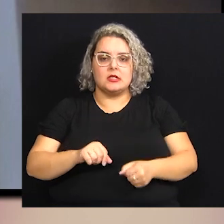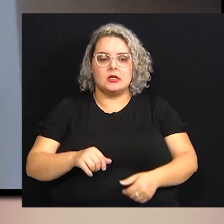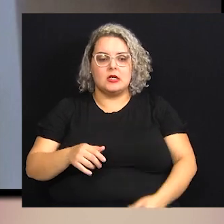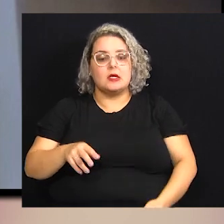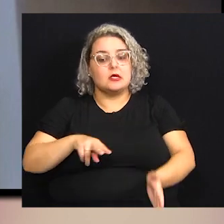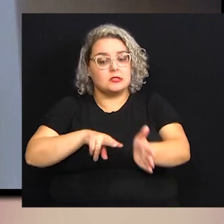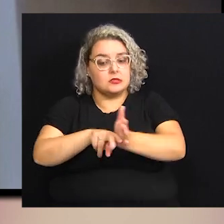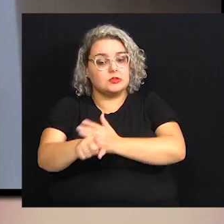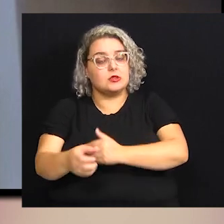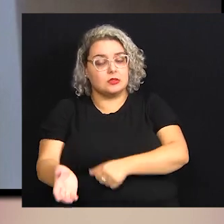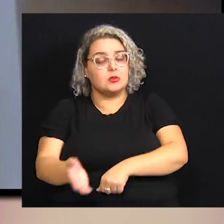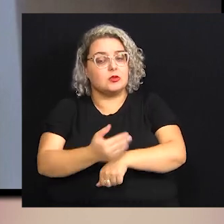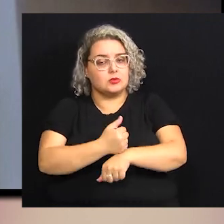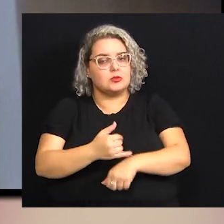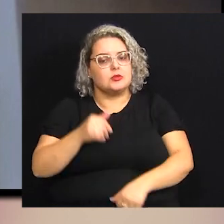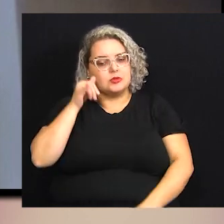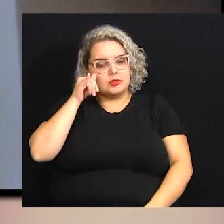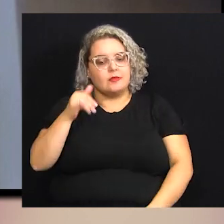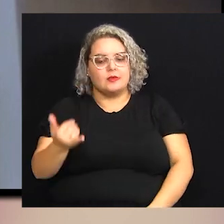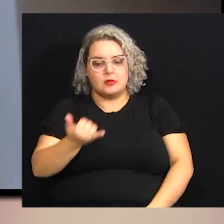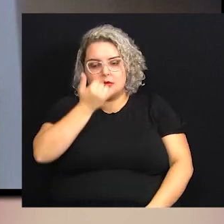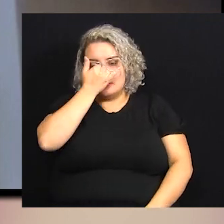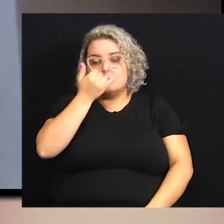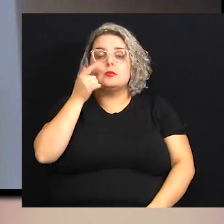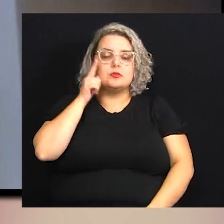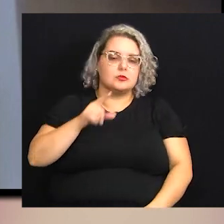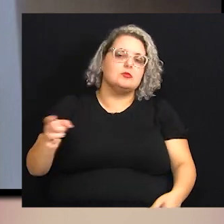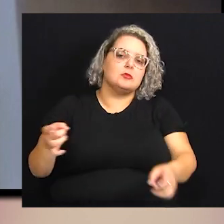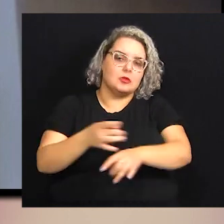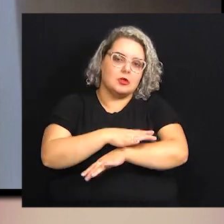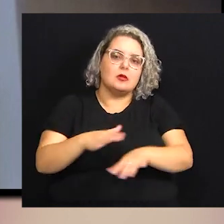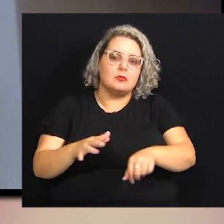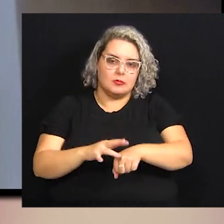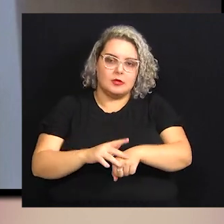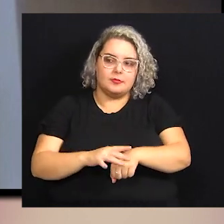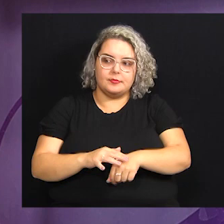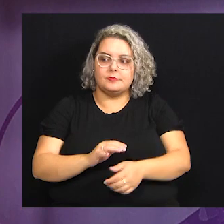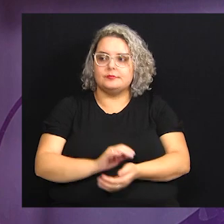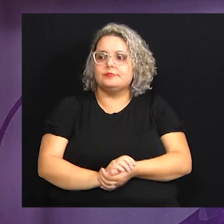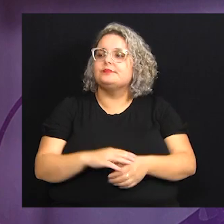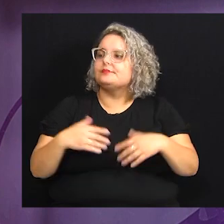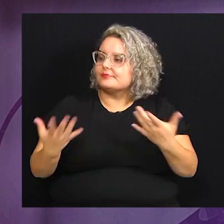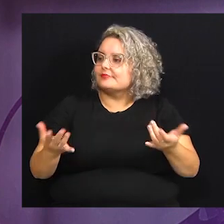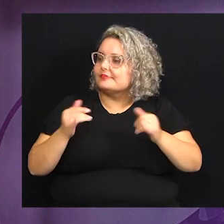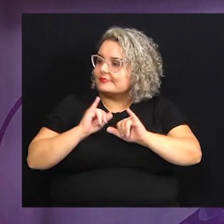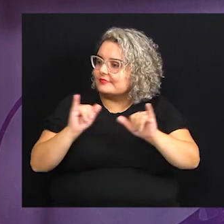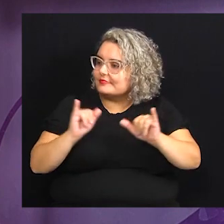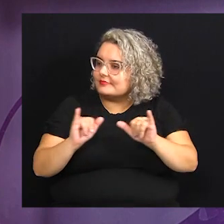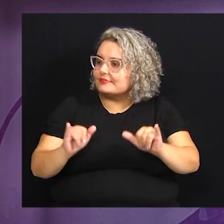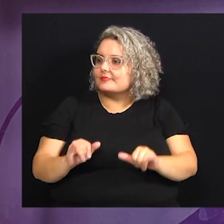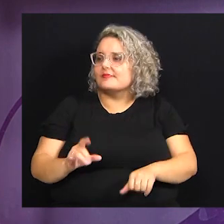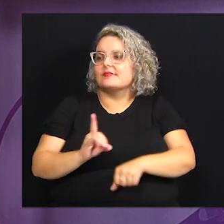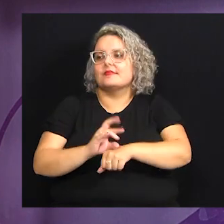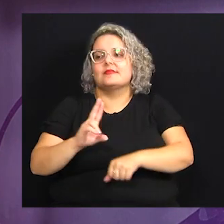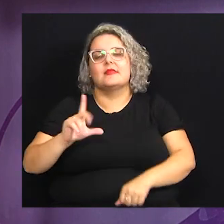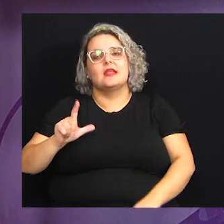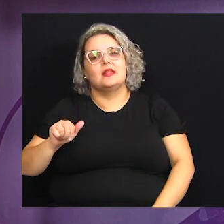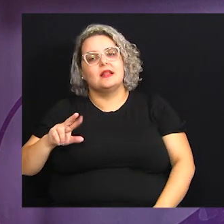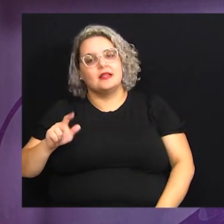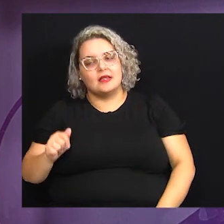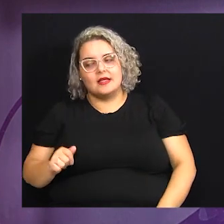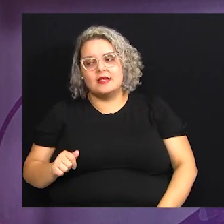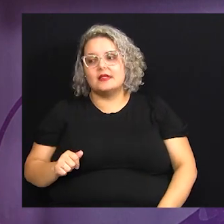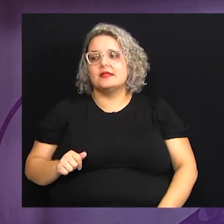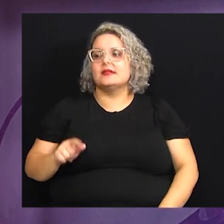prevenção, esse diagnóstico, porque só dessa forma que a gente vai conseguir acabar com essa doença. Tá aí então um recado da doutora Lara